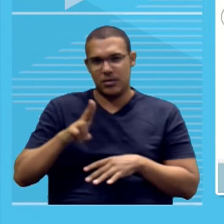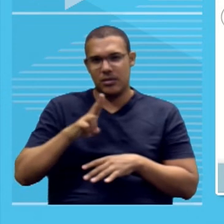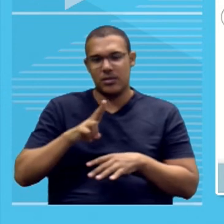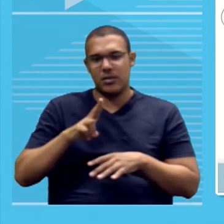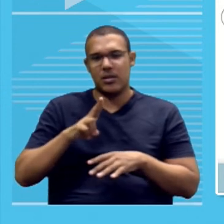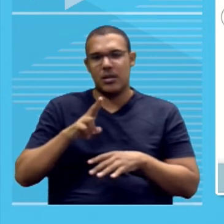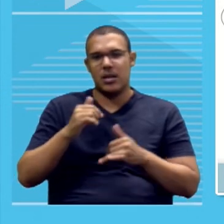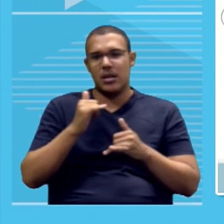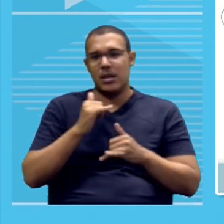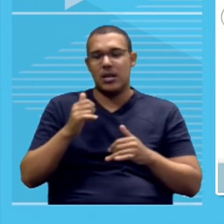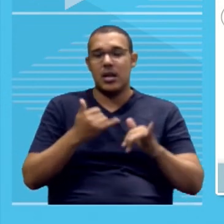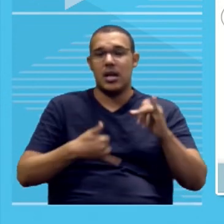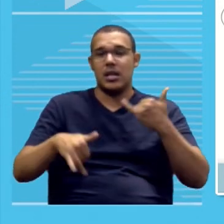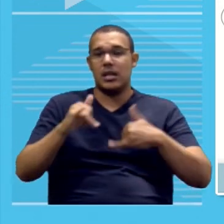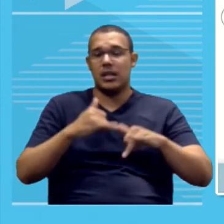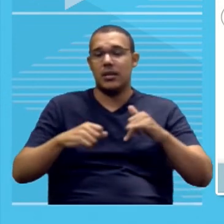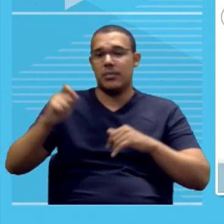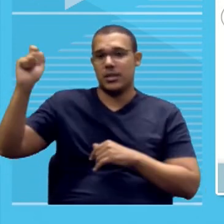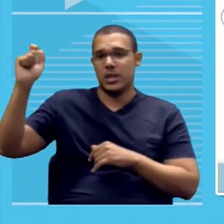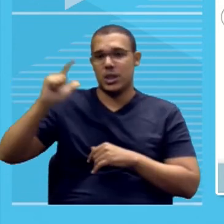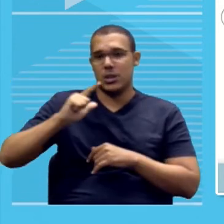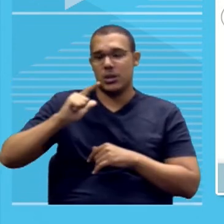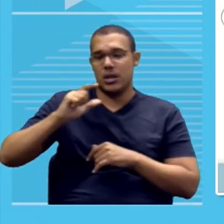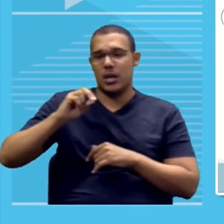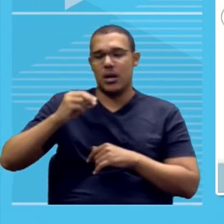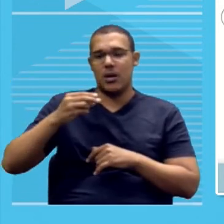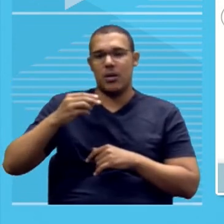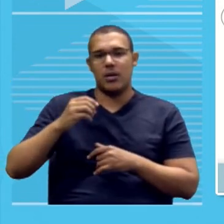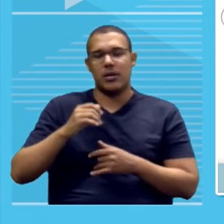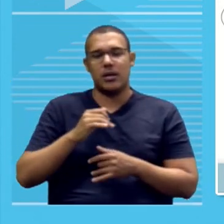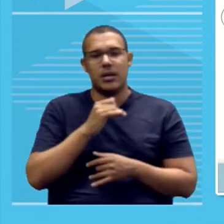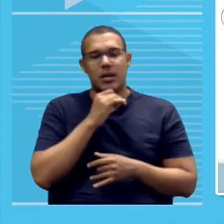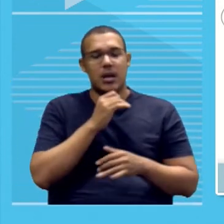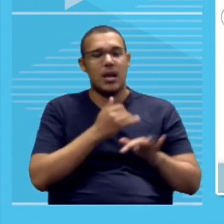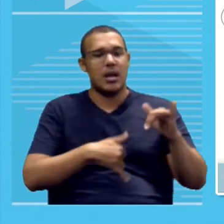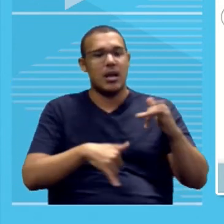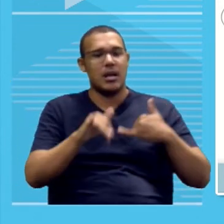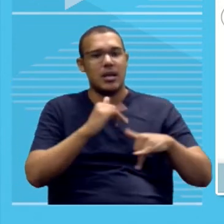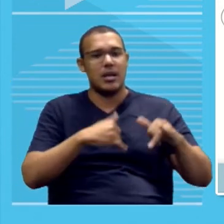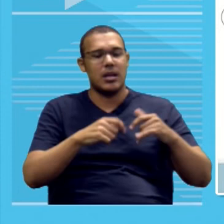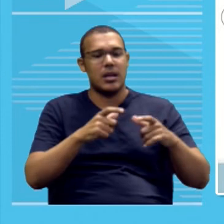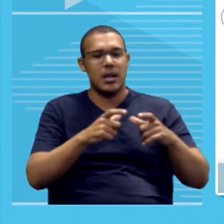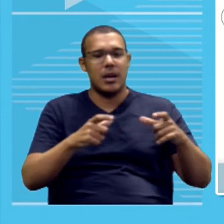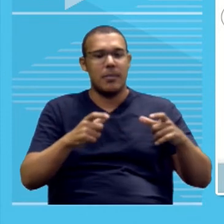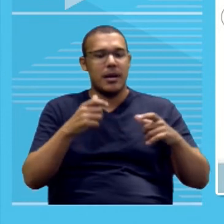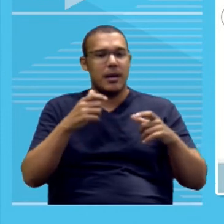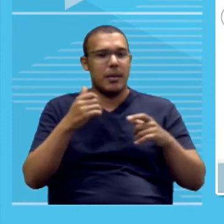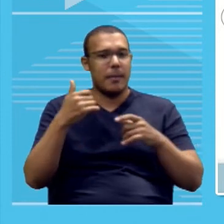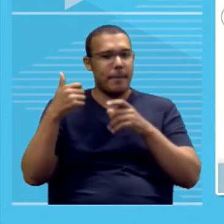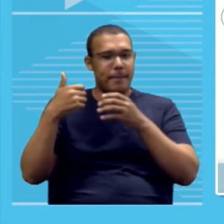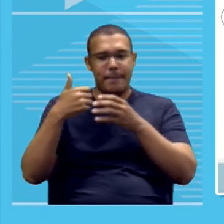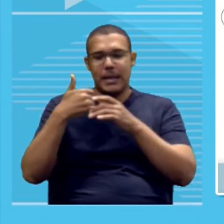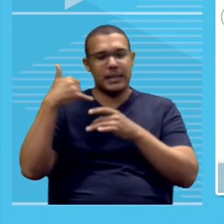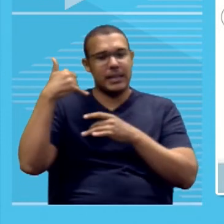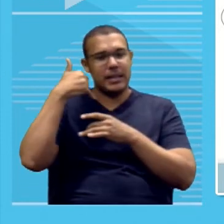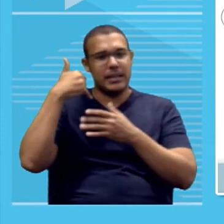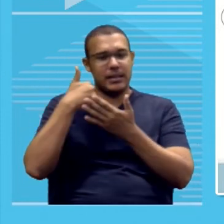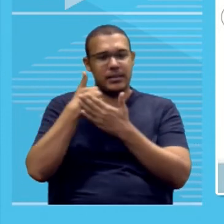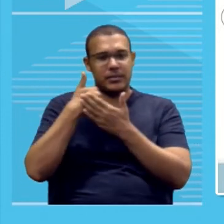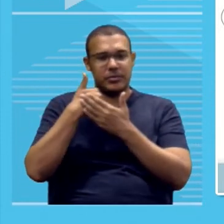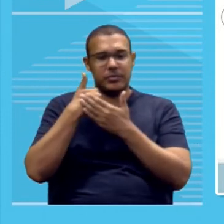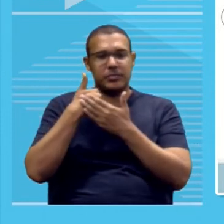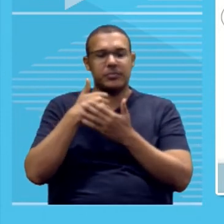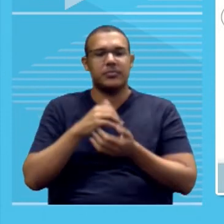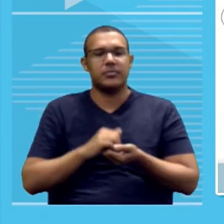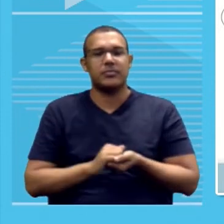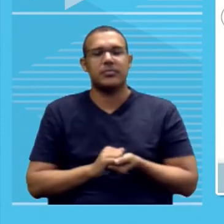química, mecânica ou solar. Exemplo de cada um. Energia química. Bateria do seu celular é uma energia química. Tanto é que algumas